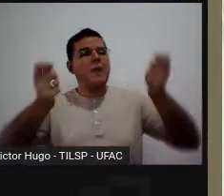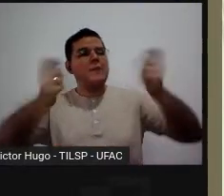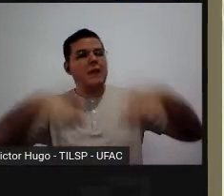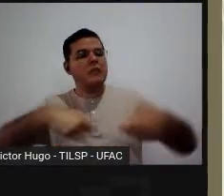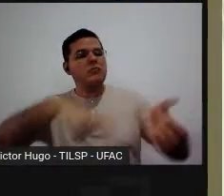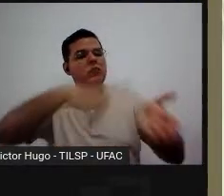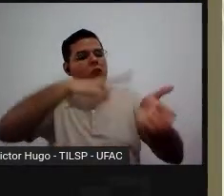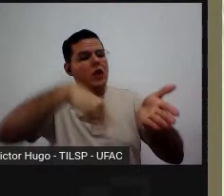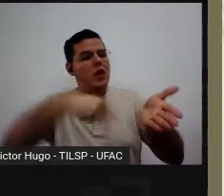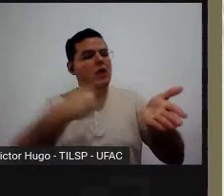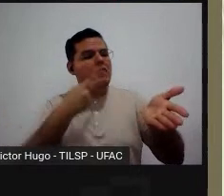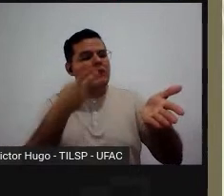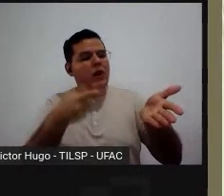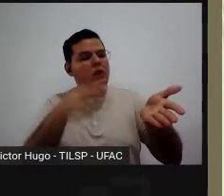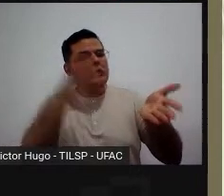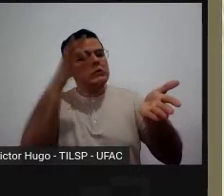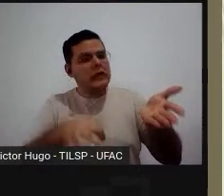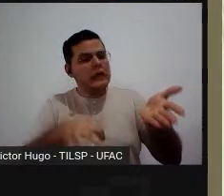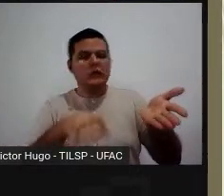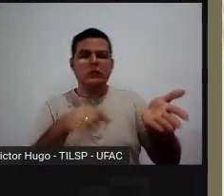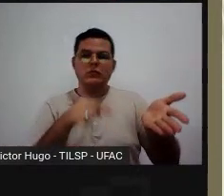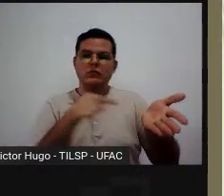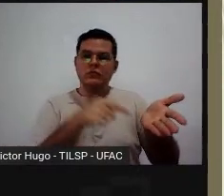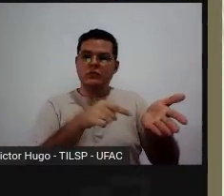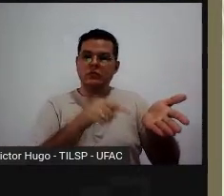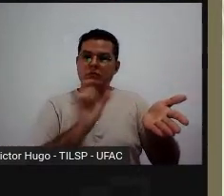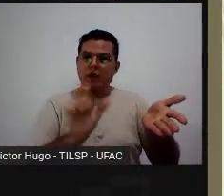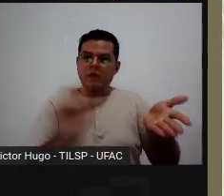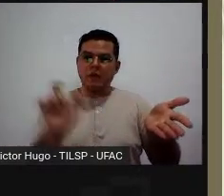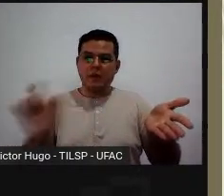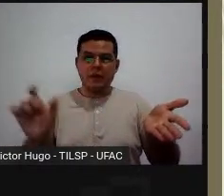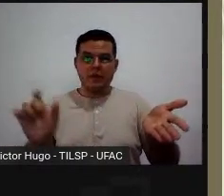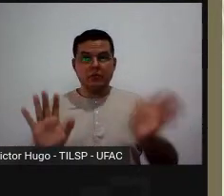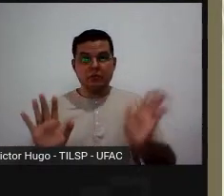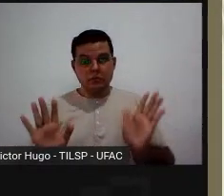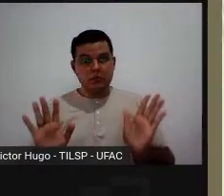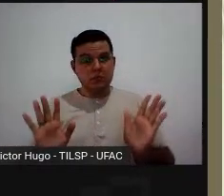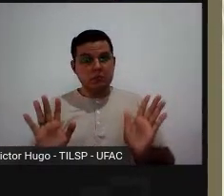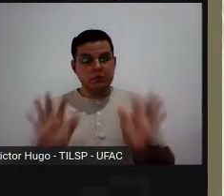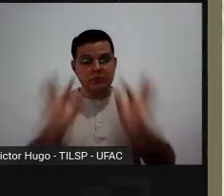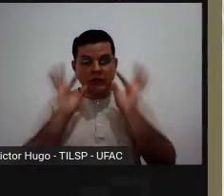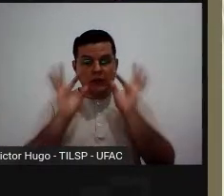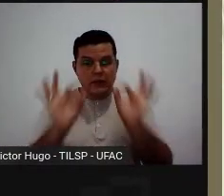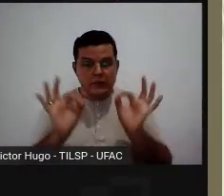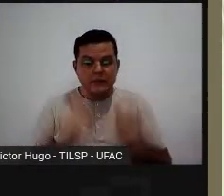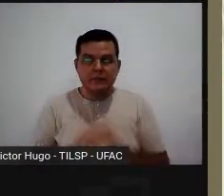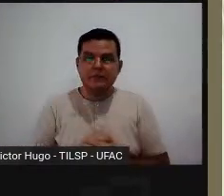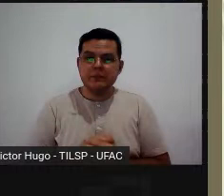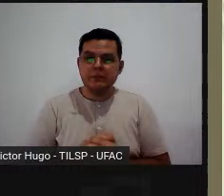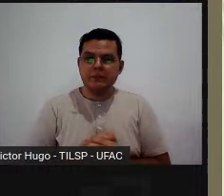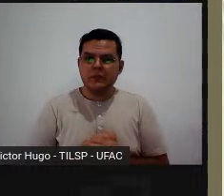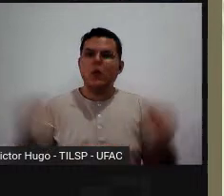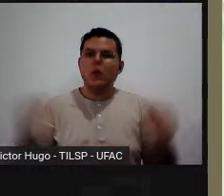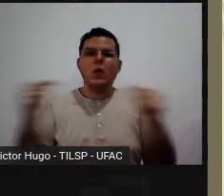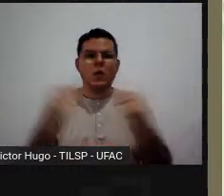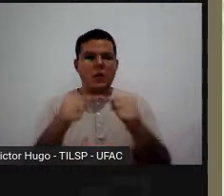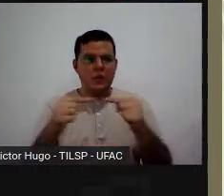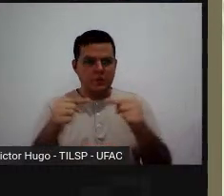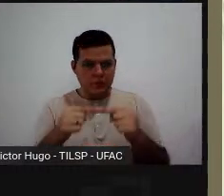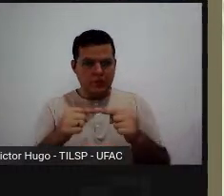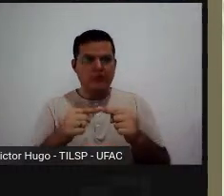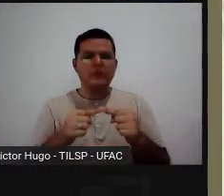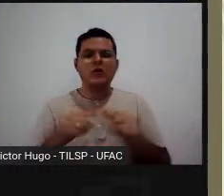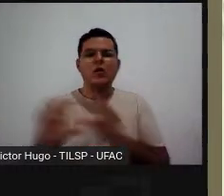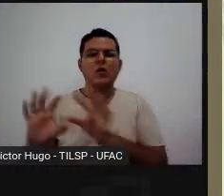dos objetivos do plano. Veja que interessante. Então, casa, com o contexto histórico,